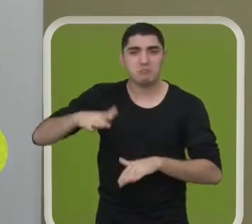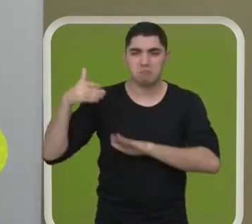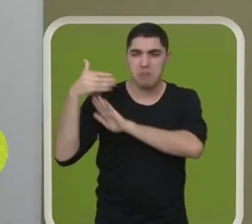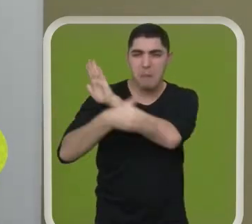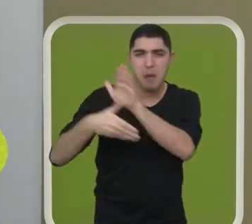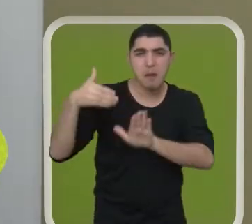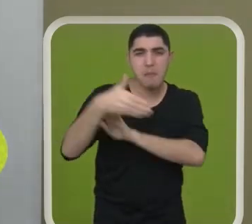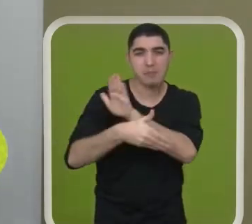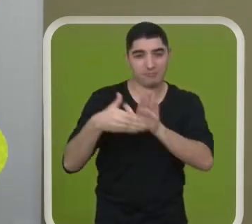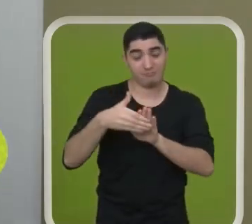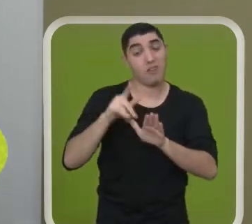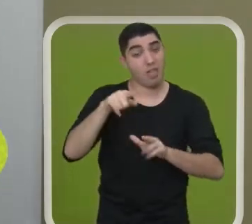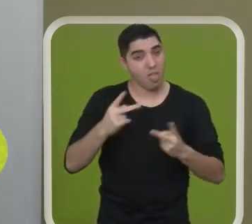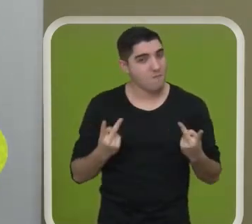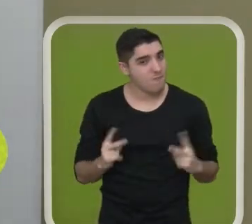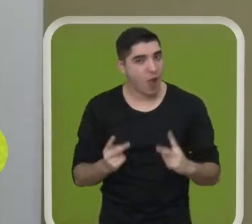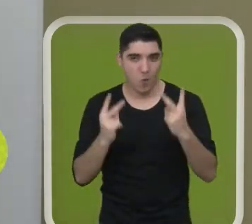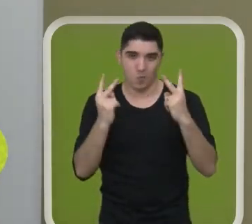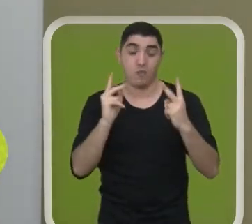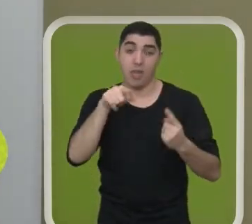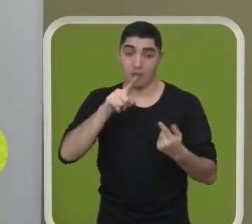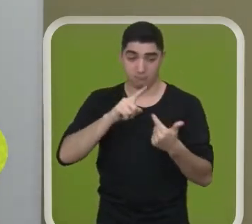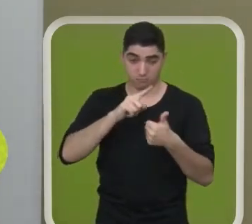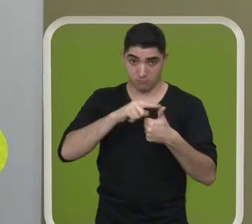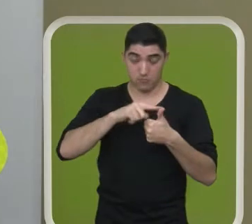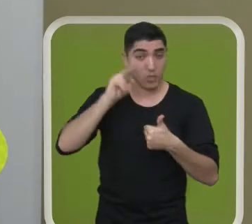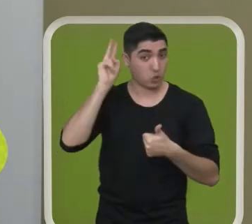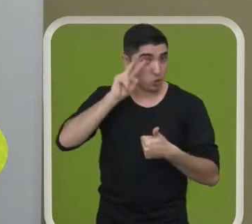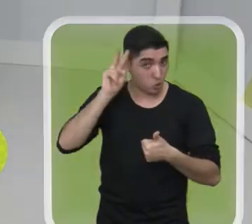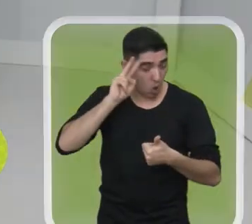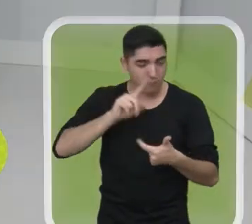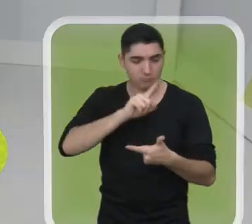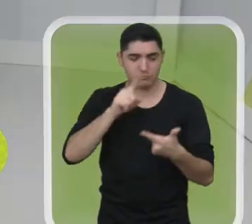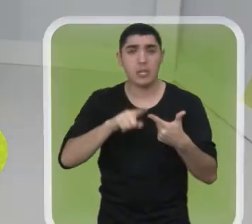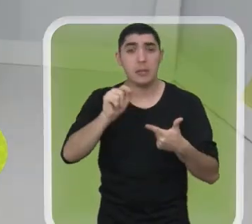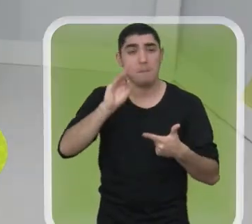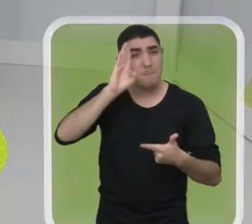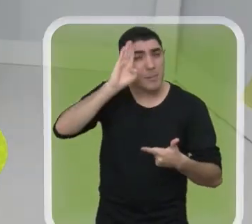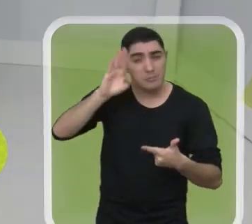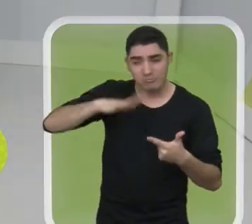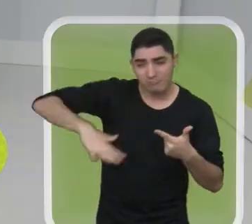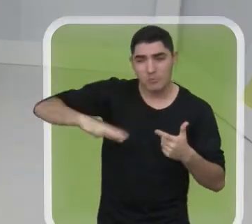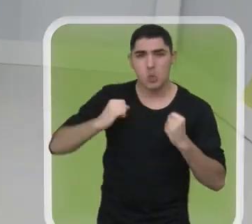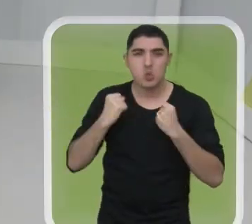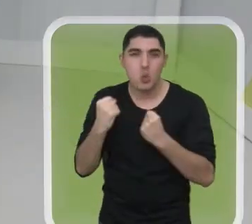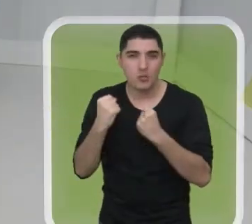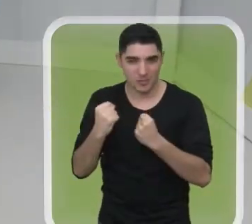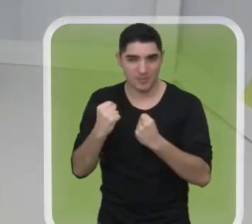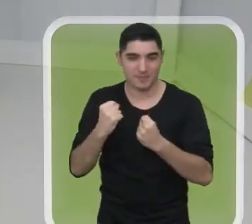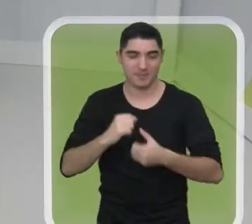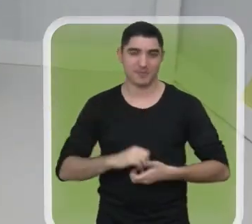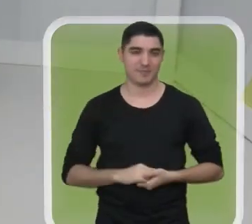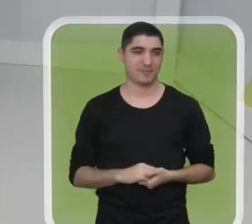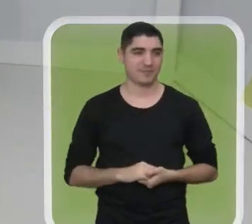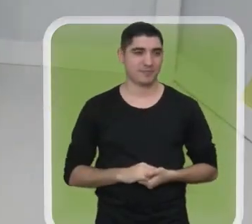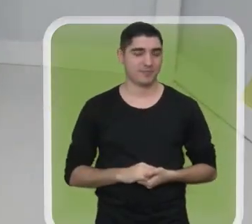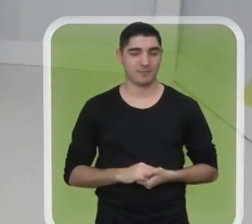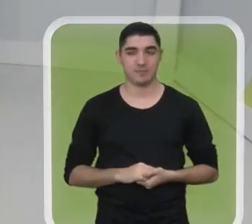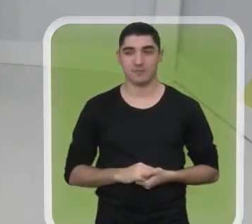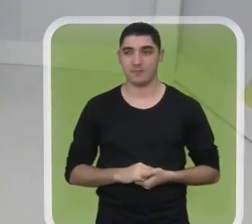tem muito valor. História e, principalmente, essa torcida apaixonada. Fonseca? Então, a